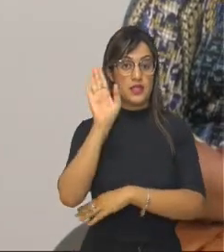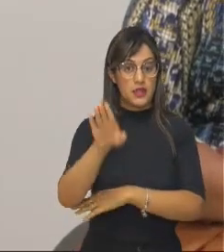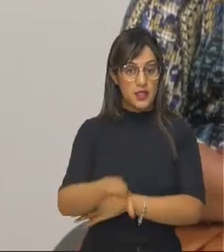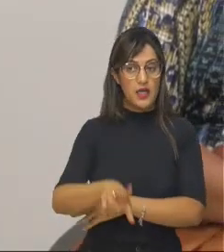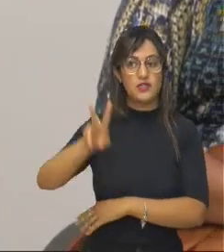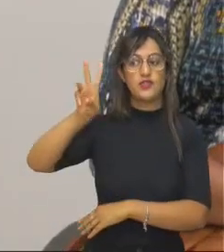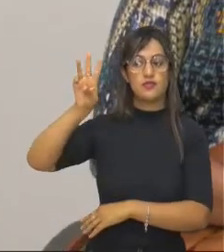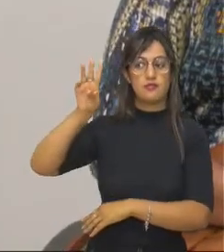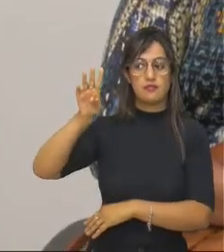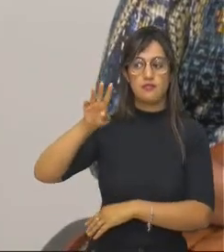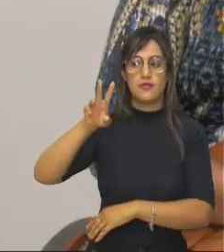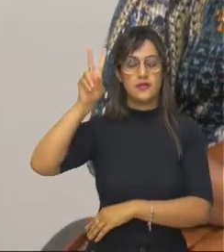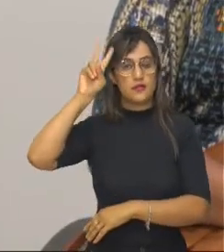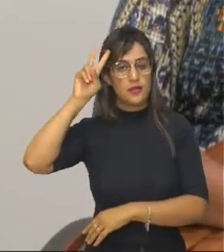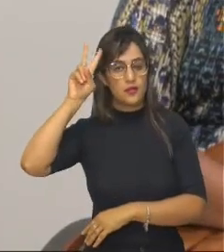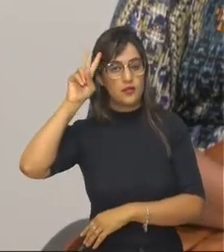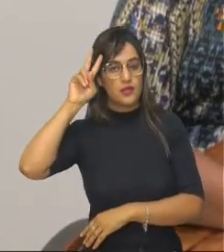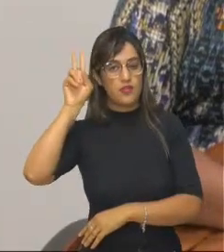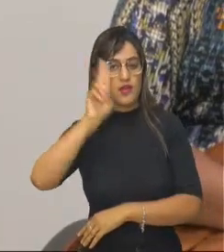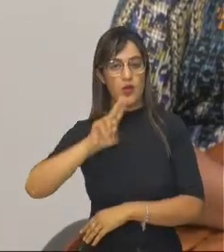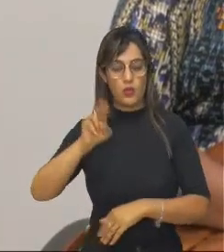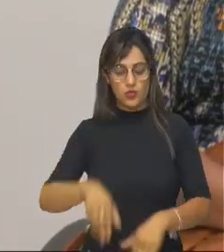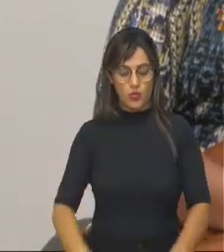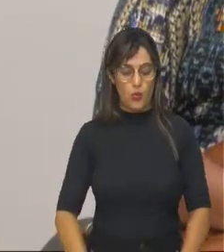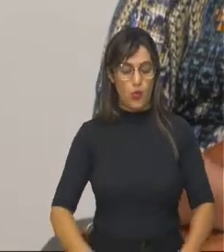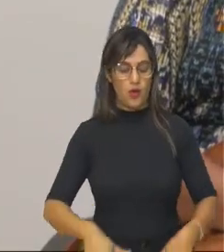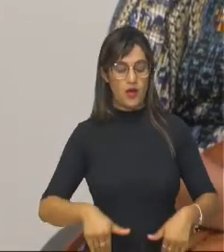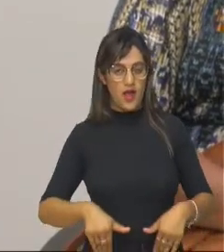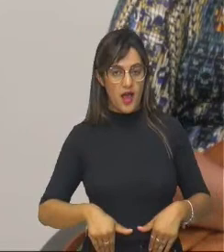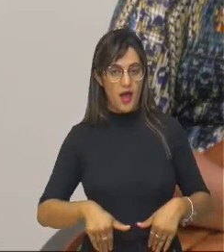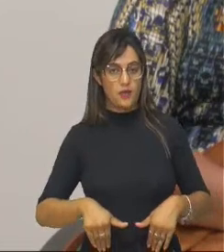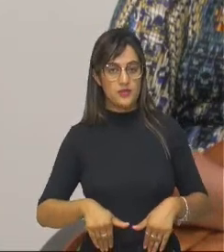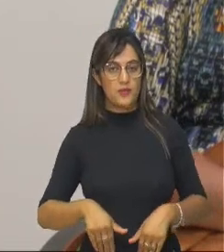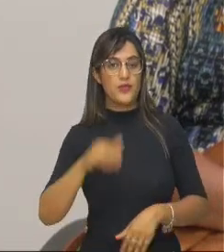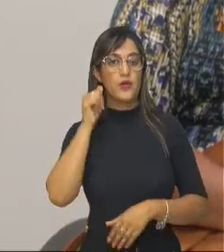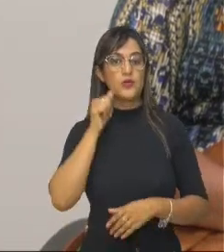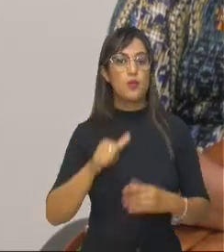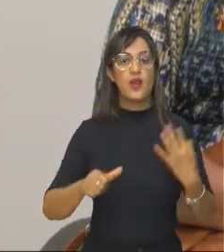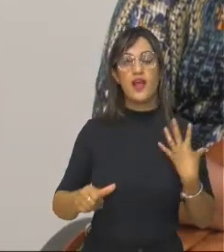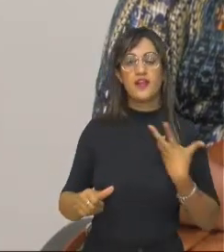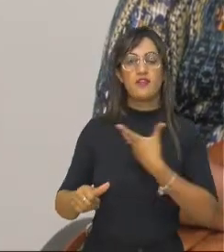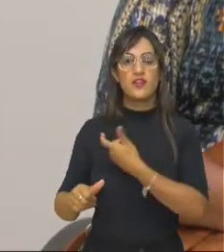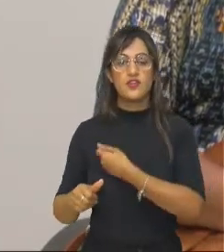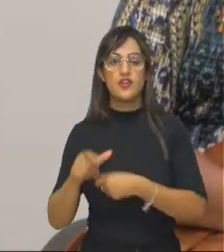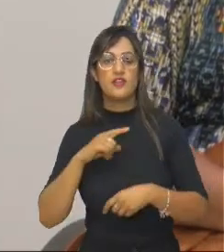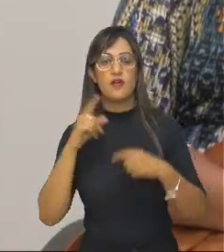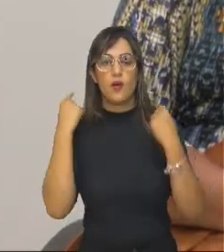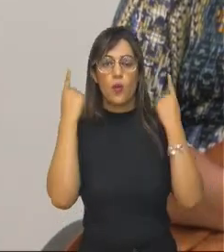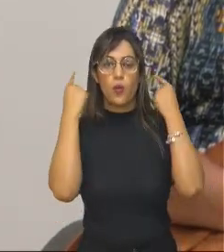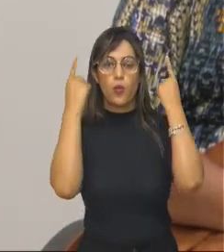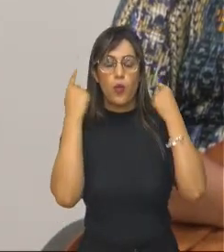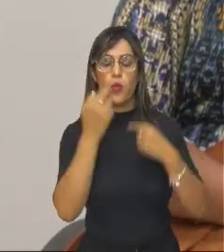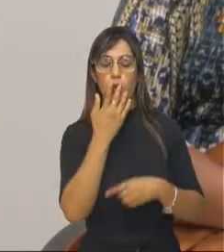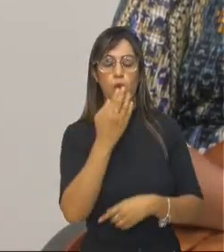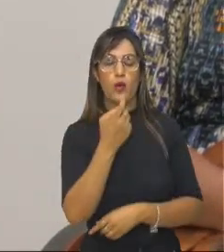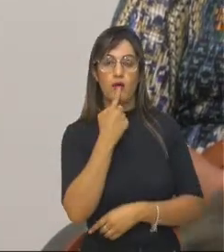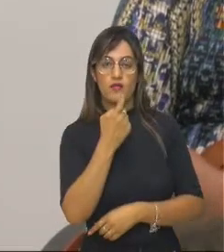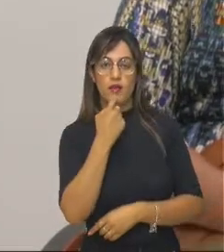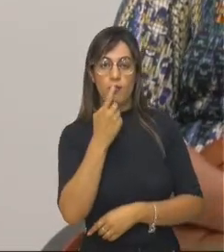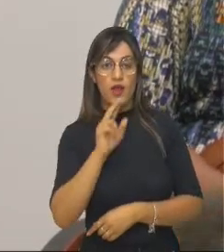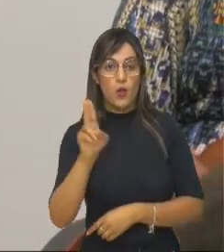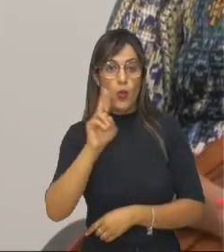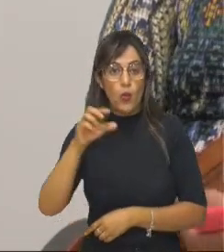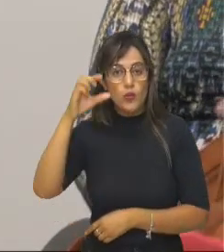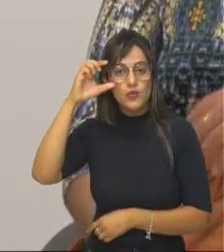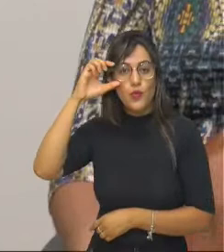camisa vermelha. Sou uma mulher branca, travesti, tenho cabelo cacheado vermelho, bem vermelho. Tenho óculos redondos vermelhos,